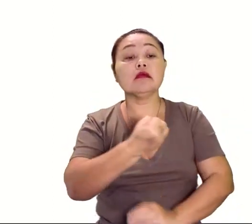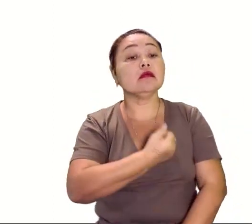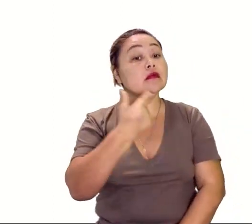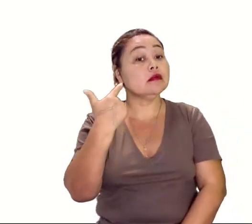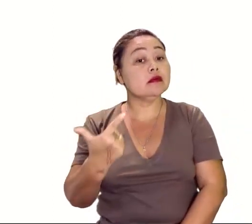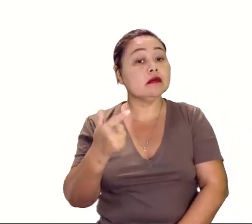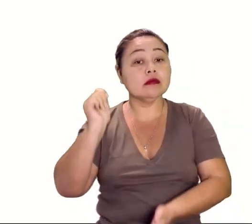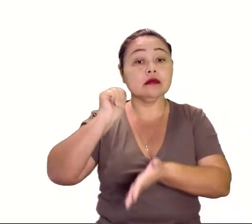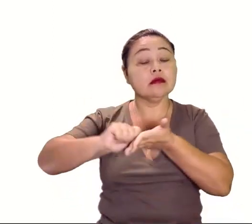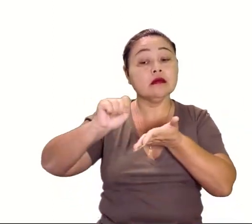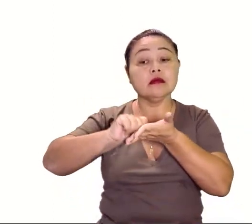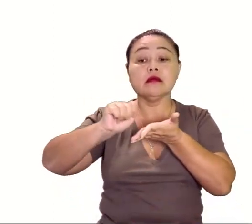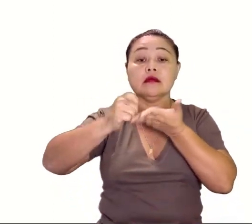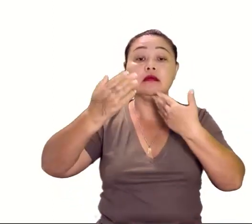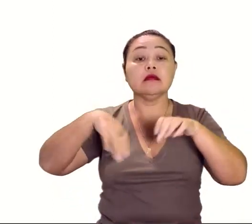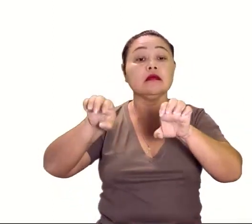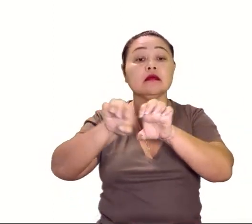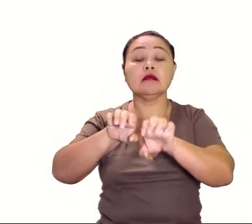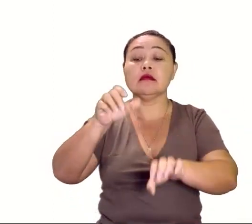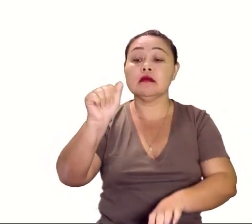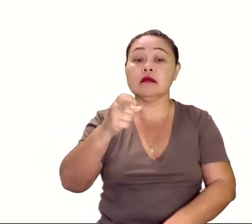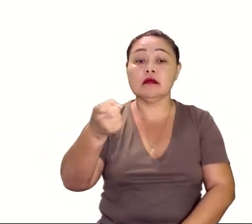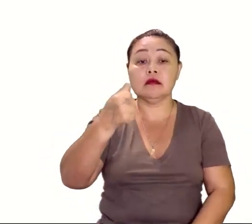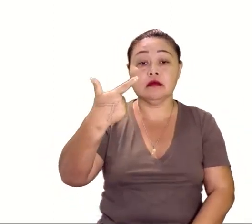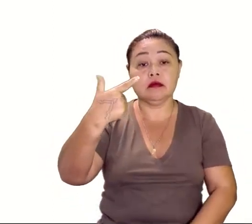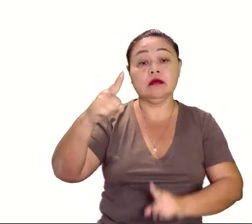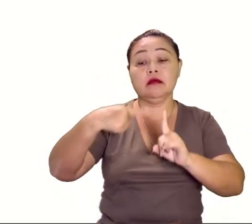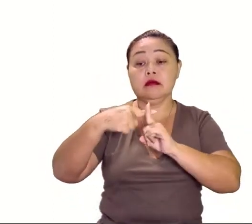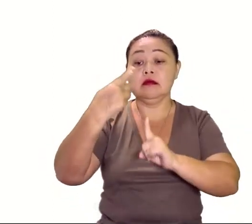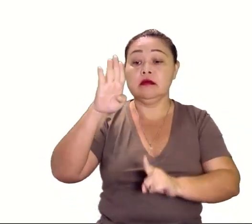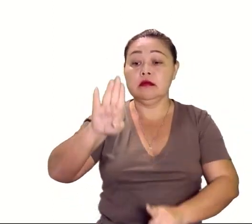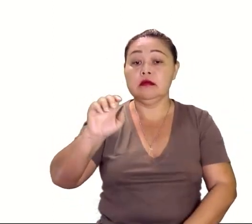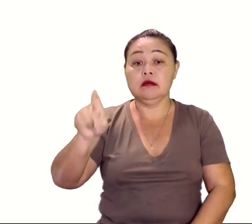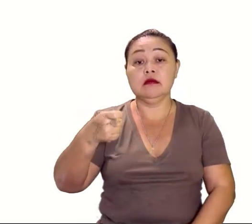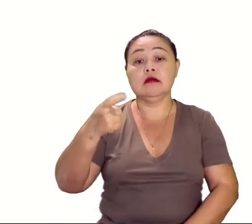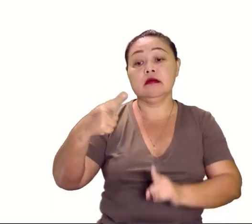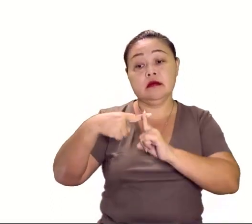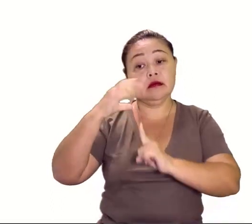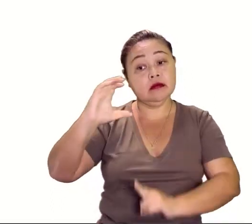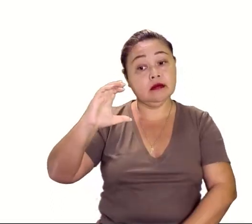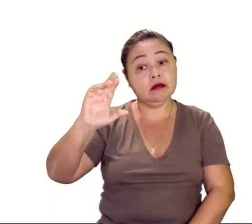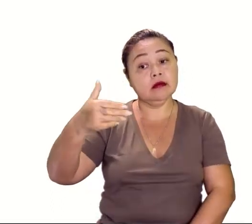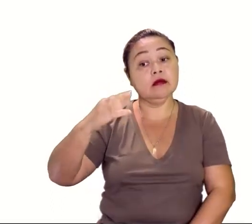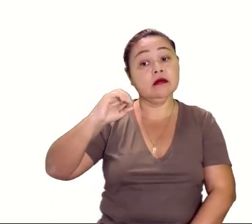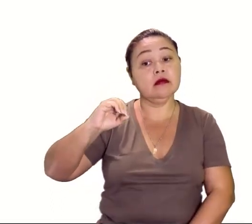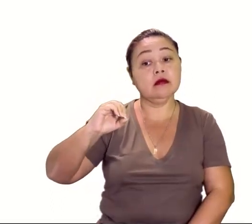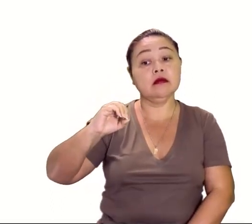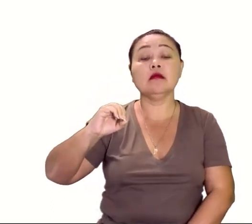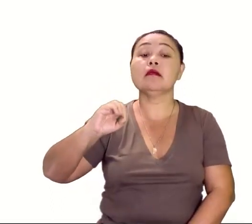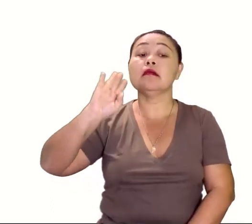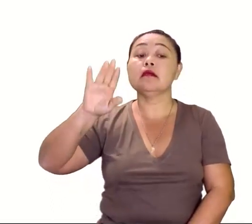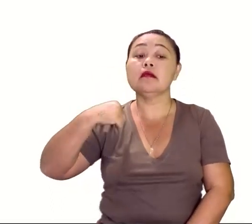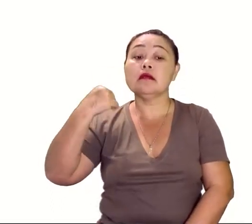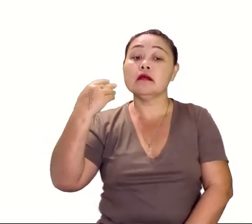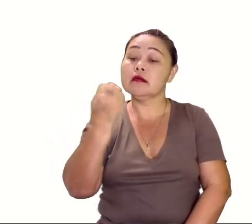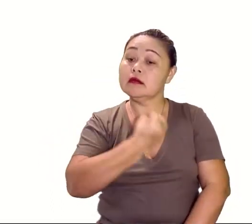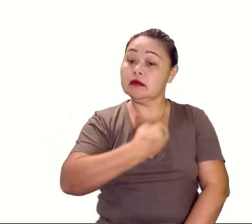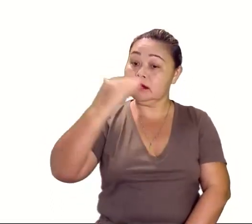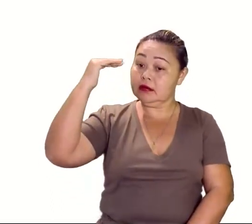2. Escreva a equação ax ao quadrado mais bx mais c igual a 0 para os